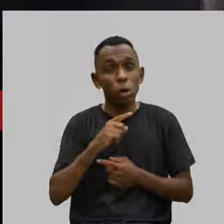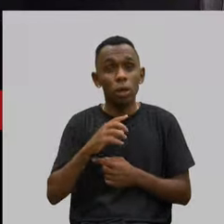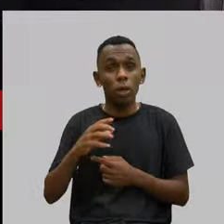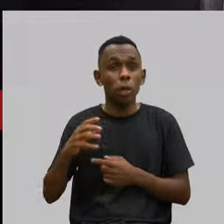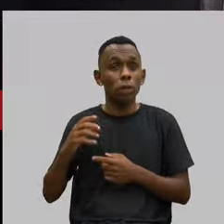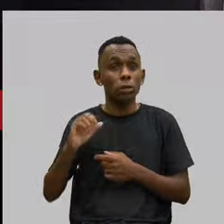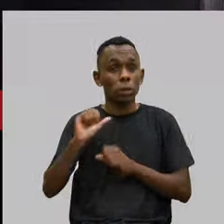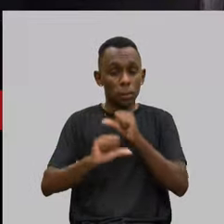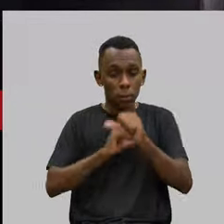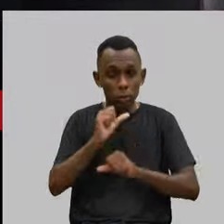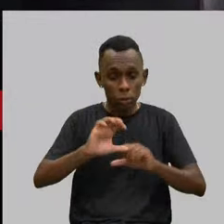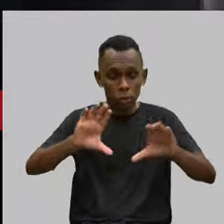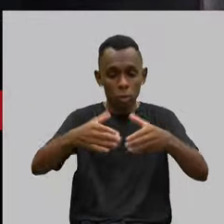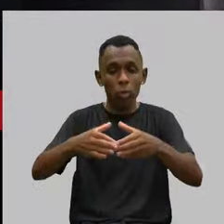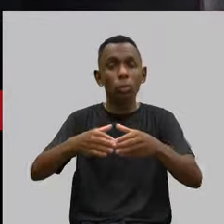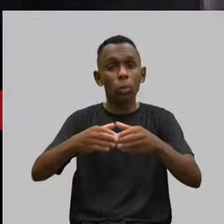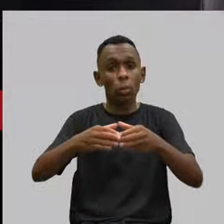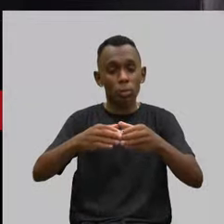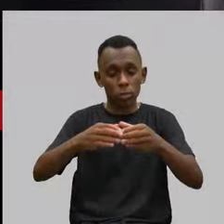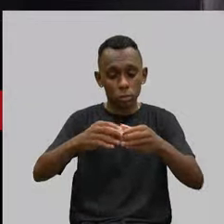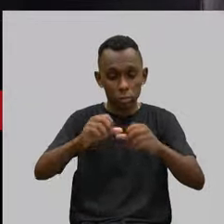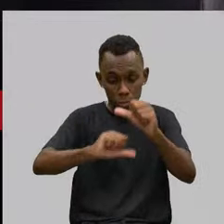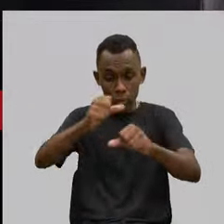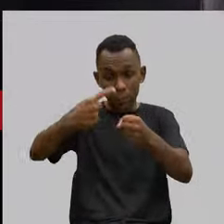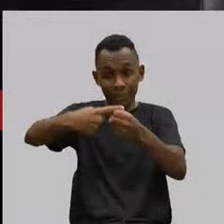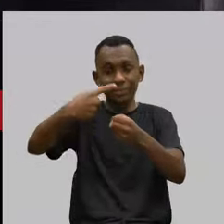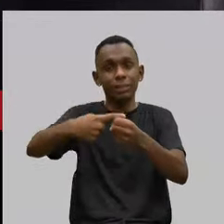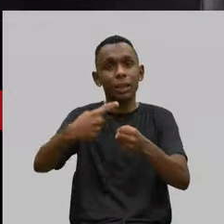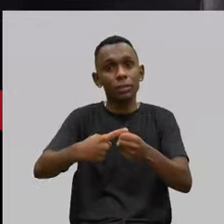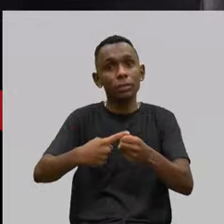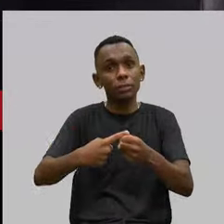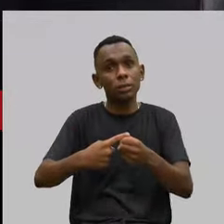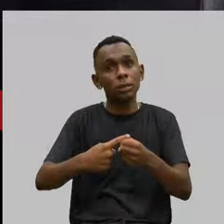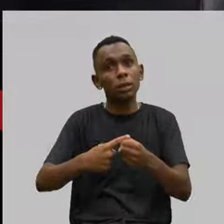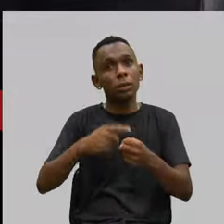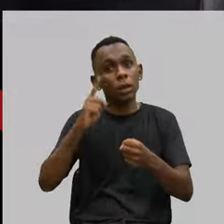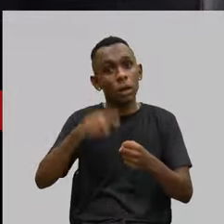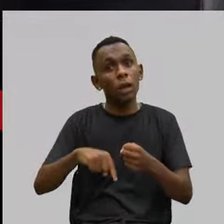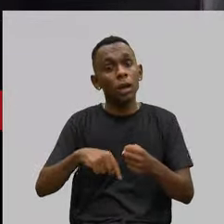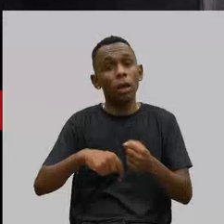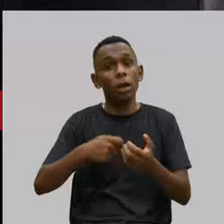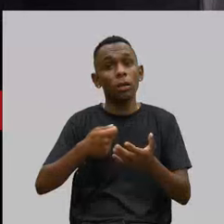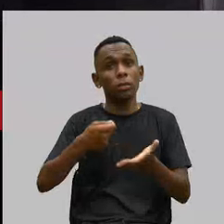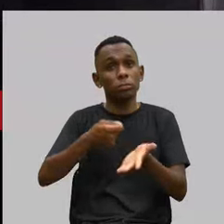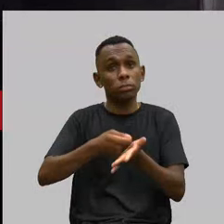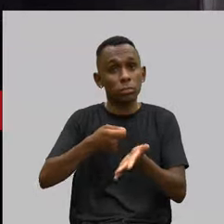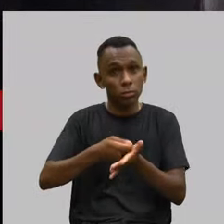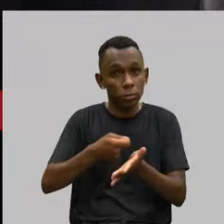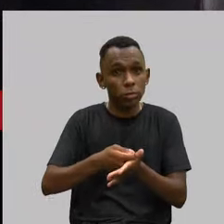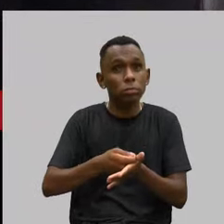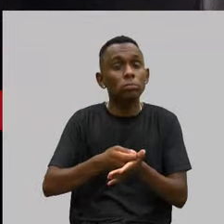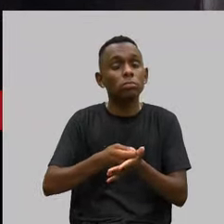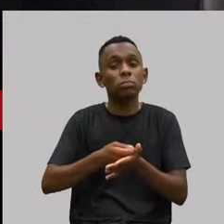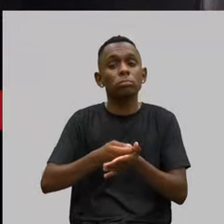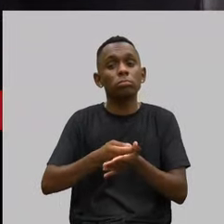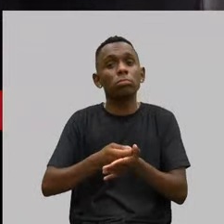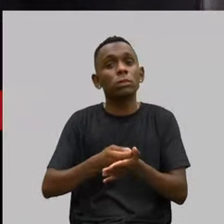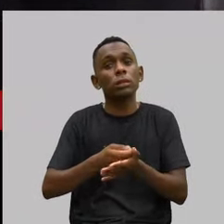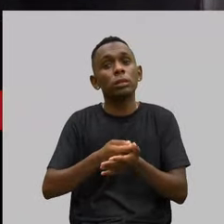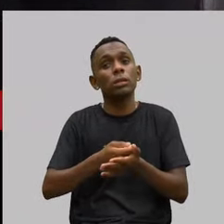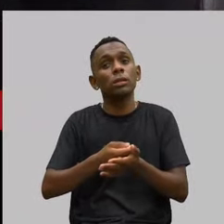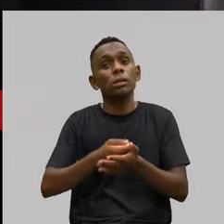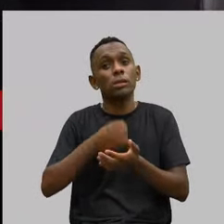comunidades em distritos porque era uma das exigências que só atenderia se